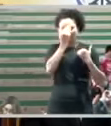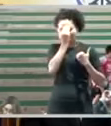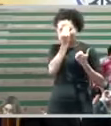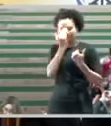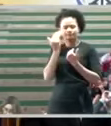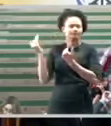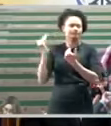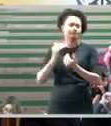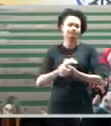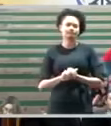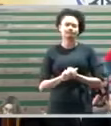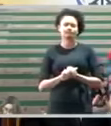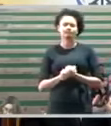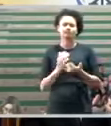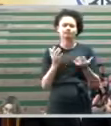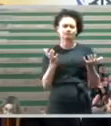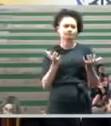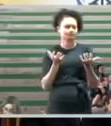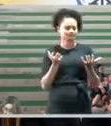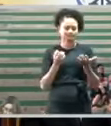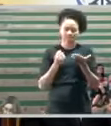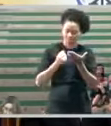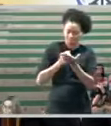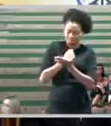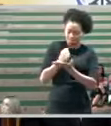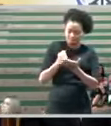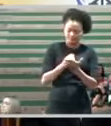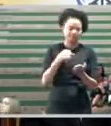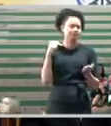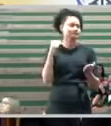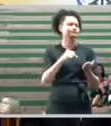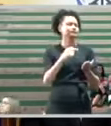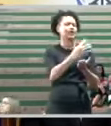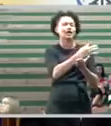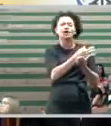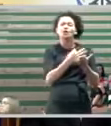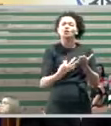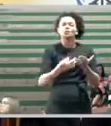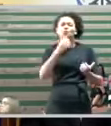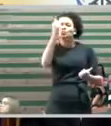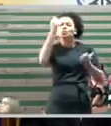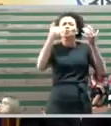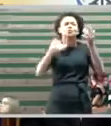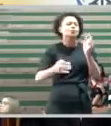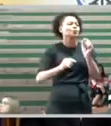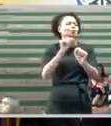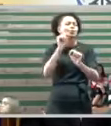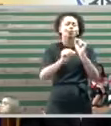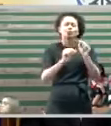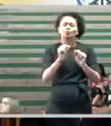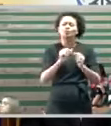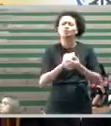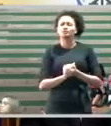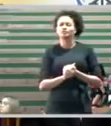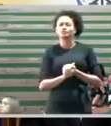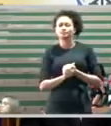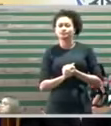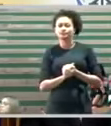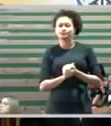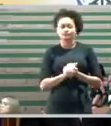Queridos, eu quero tomar por base esse texto para falar-lhe justamente isso,